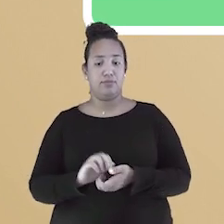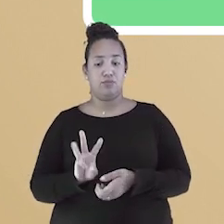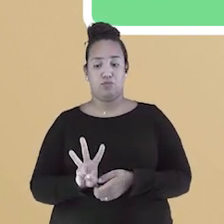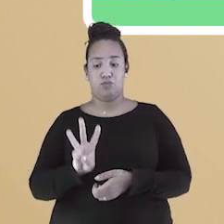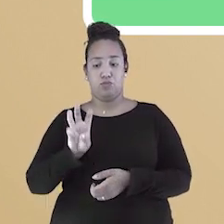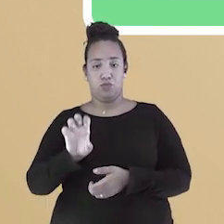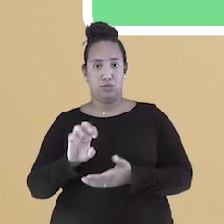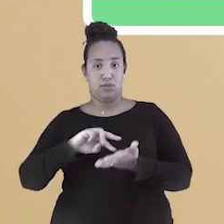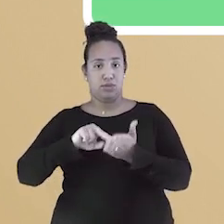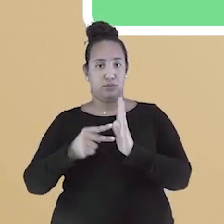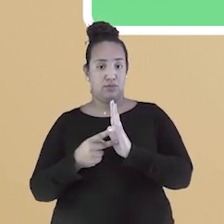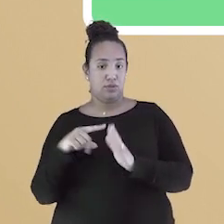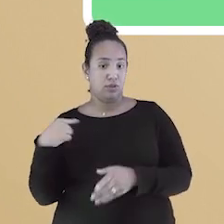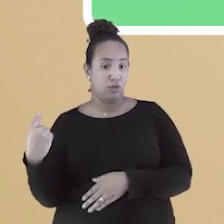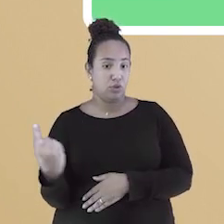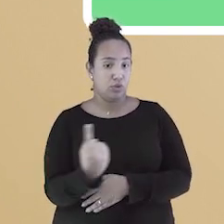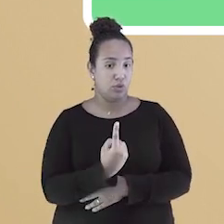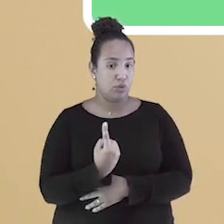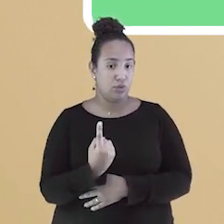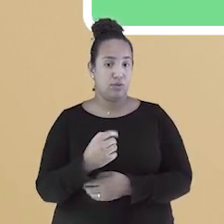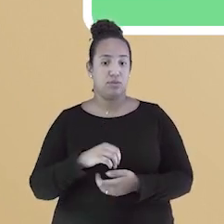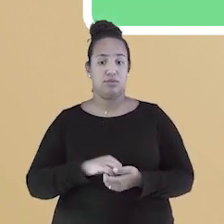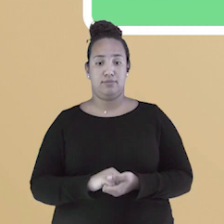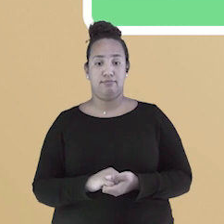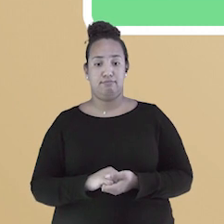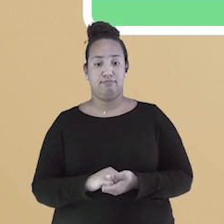Vamos lá. Those bikes are...